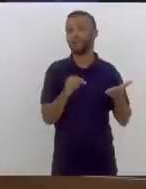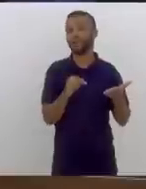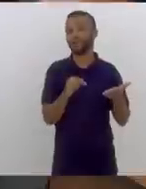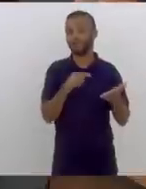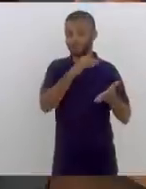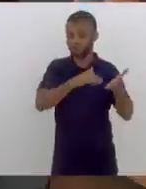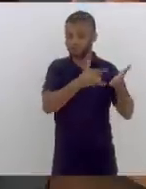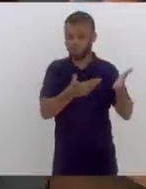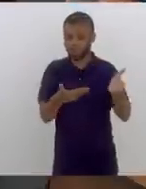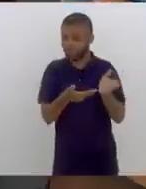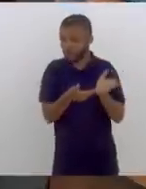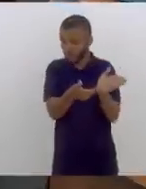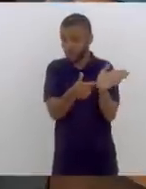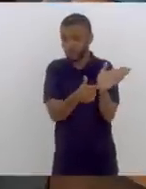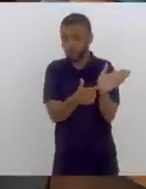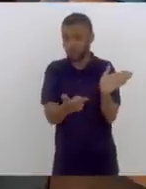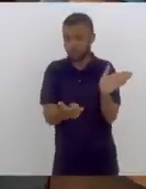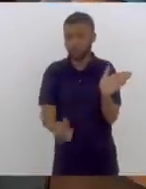ó